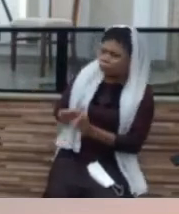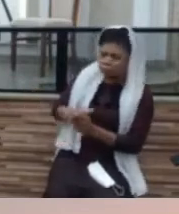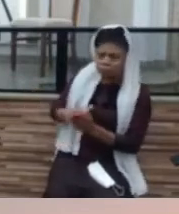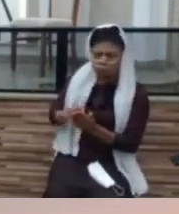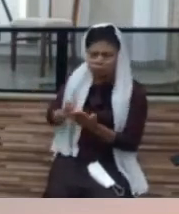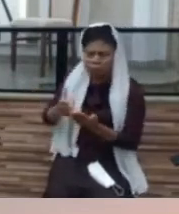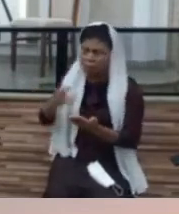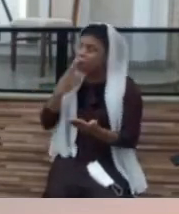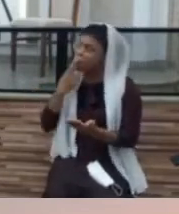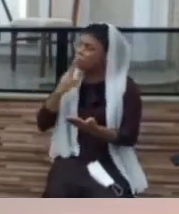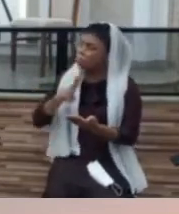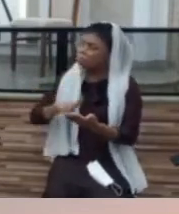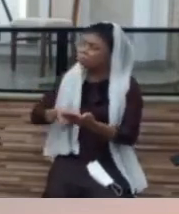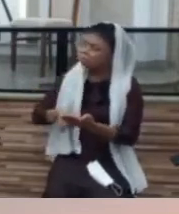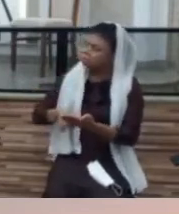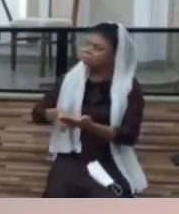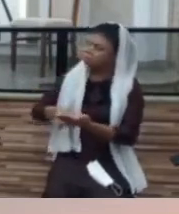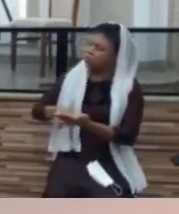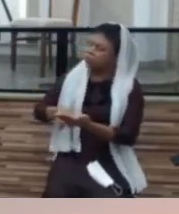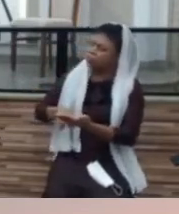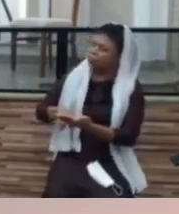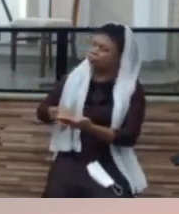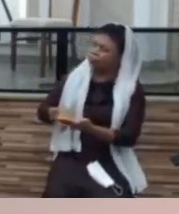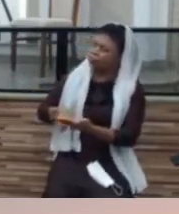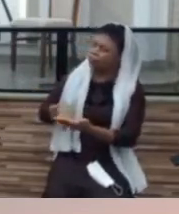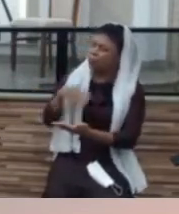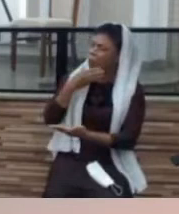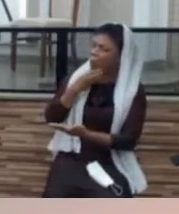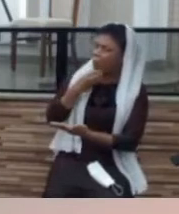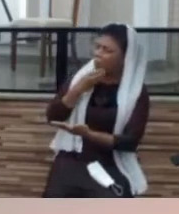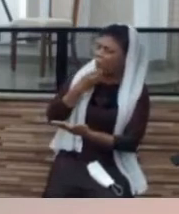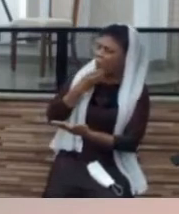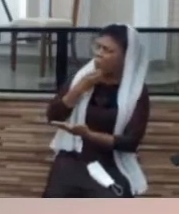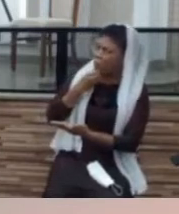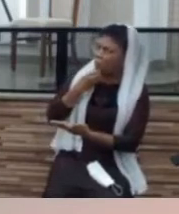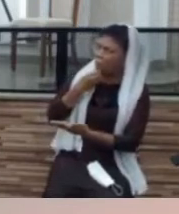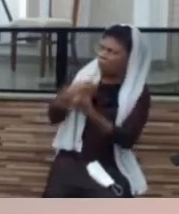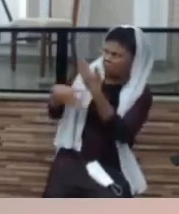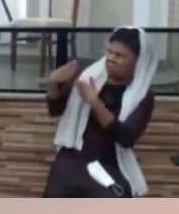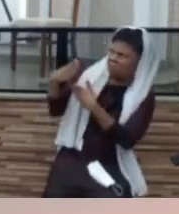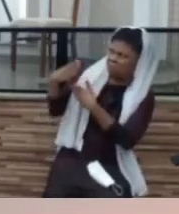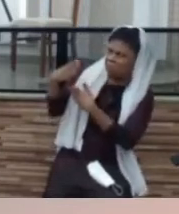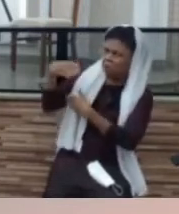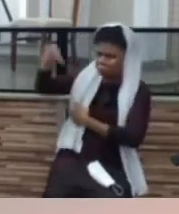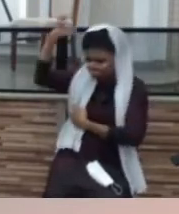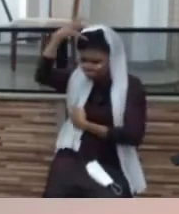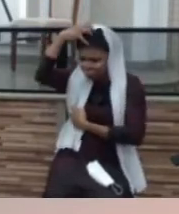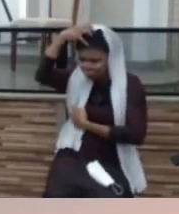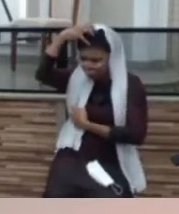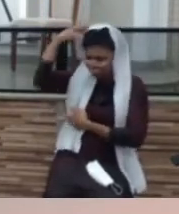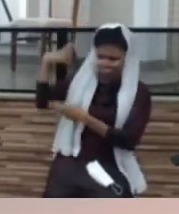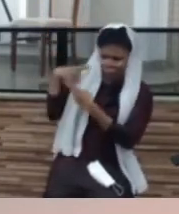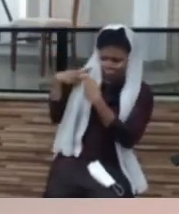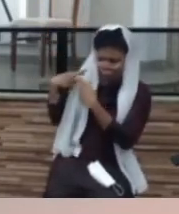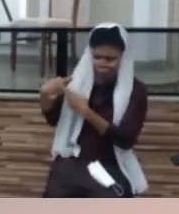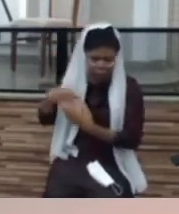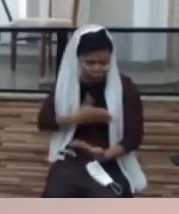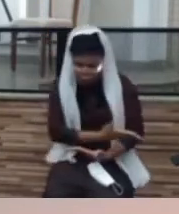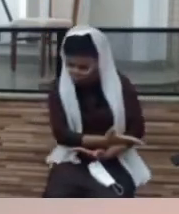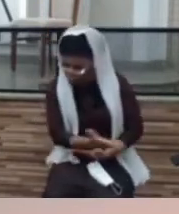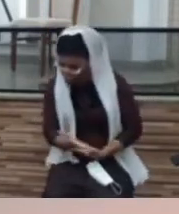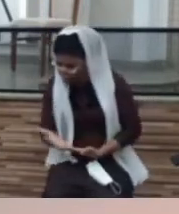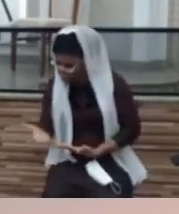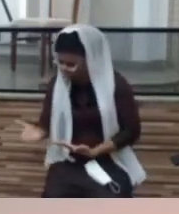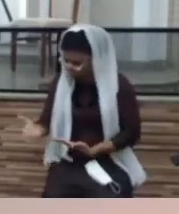de Artaxerxes, que era o rei nesse tempo, de toda aquela